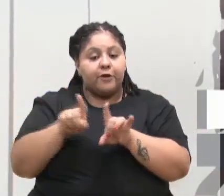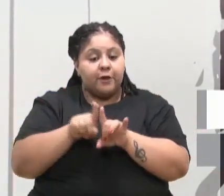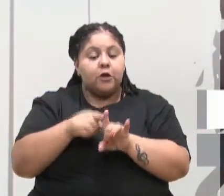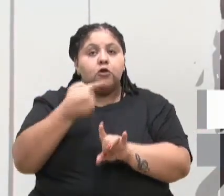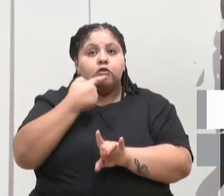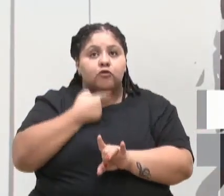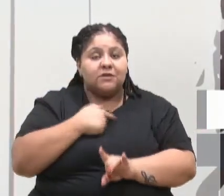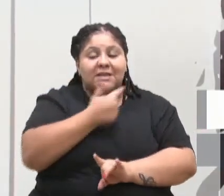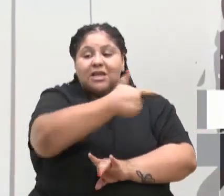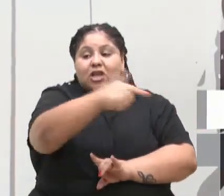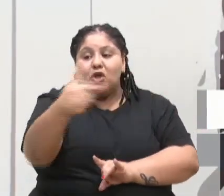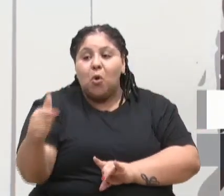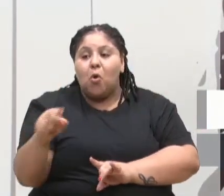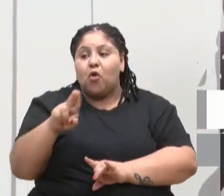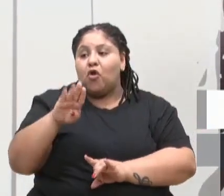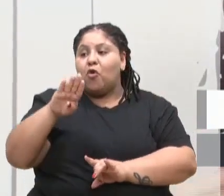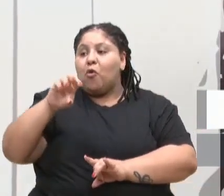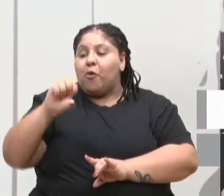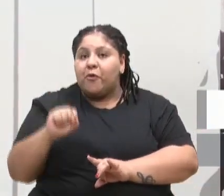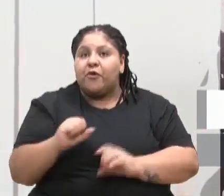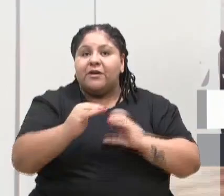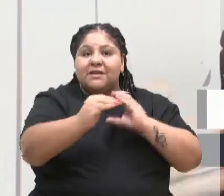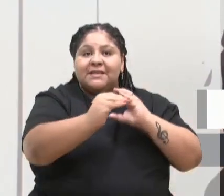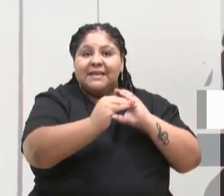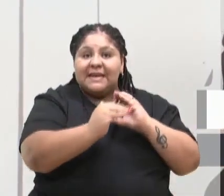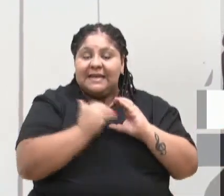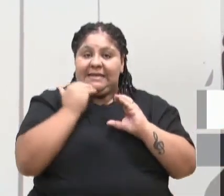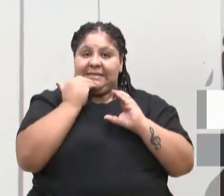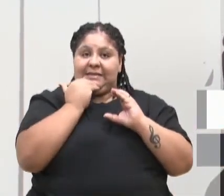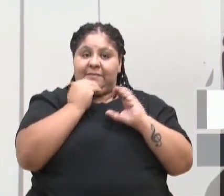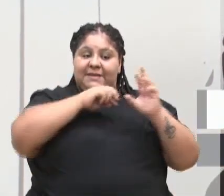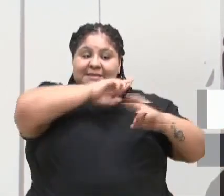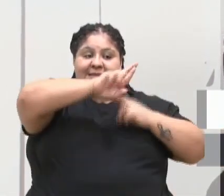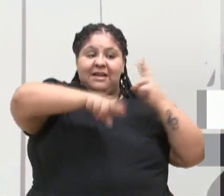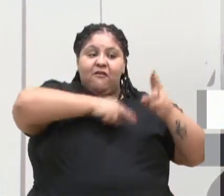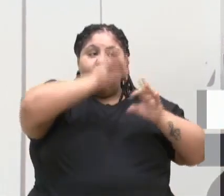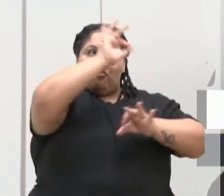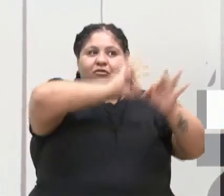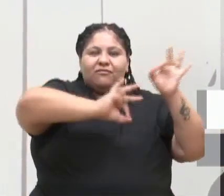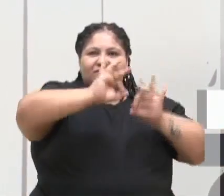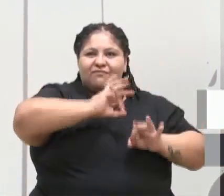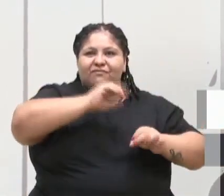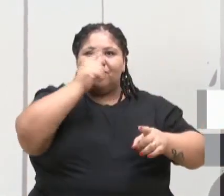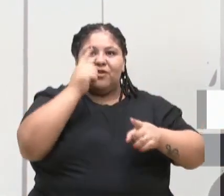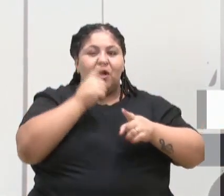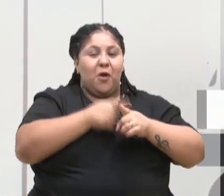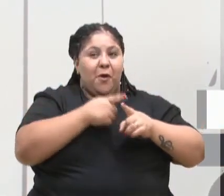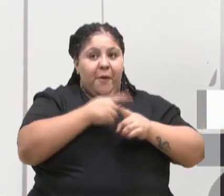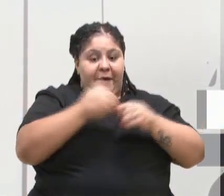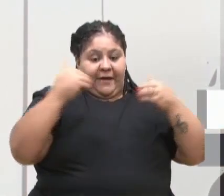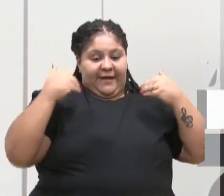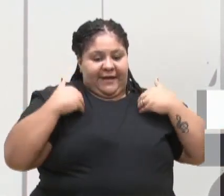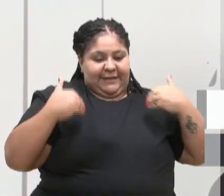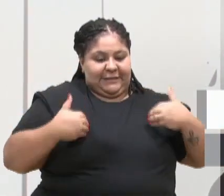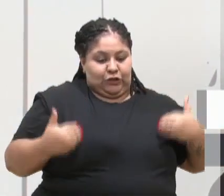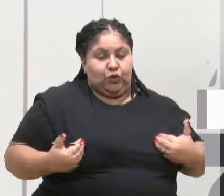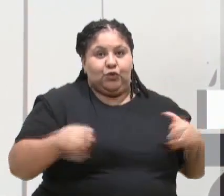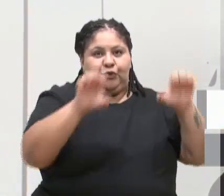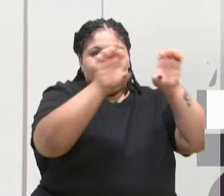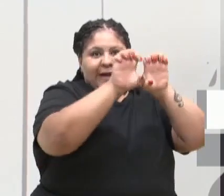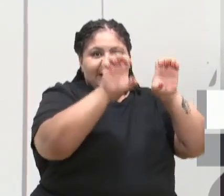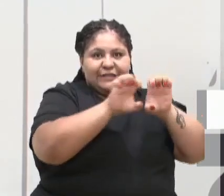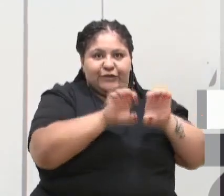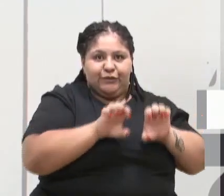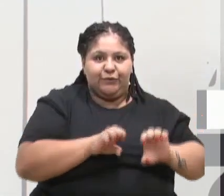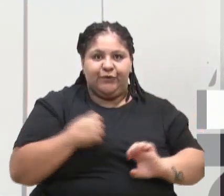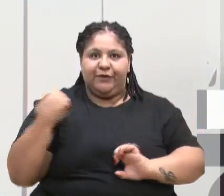UBSs também recebessem reformas e adequações, porque o estado físico é muito importante para que os profissionais e